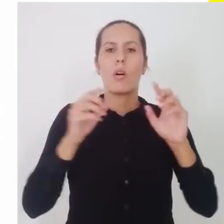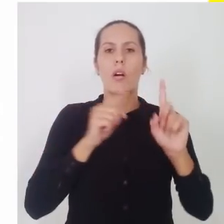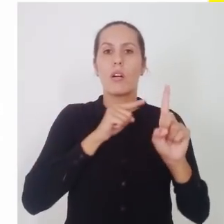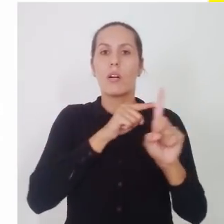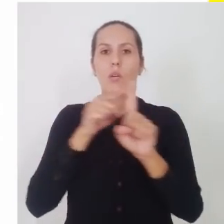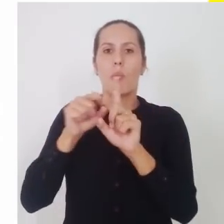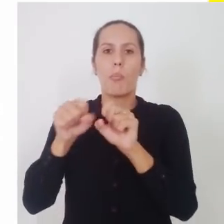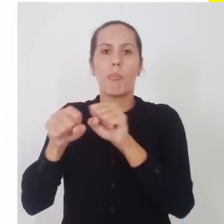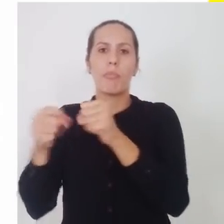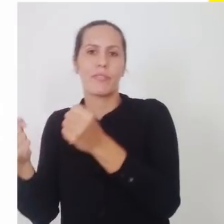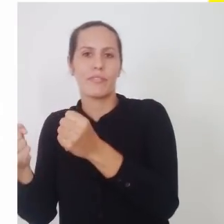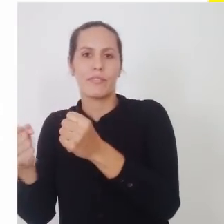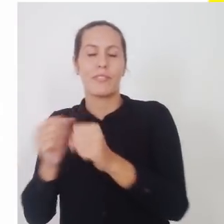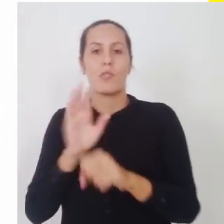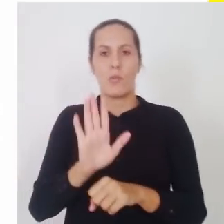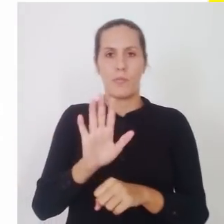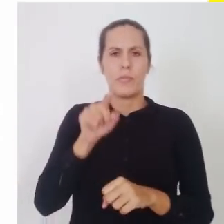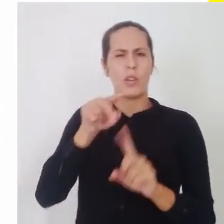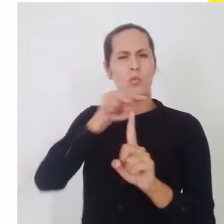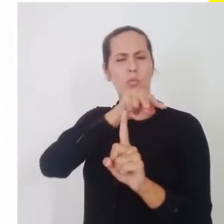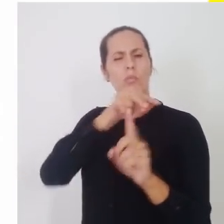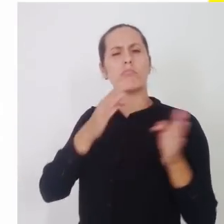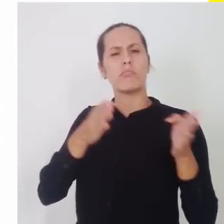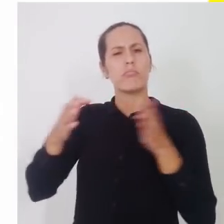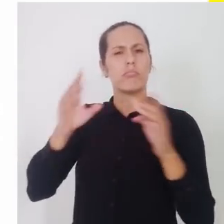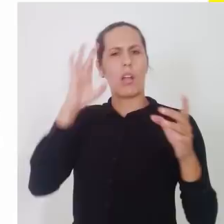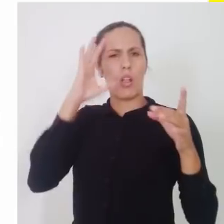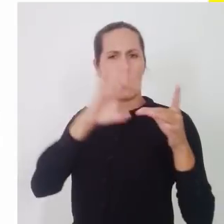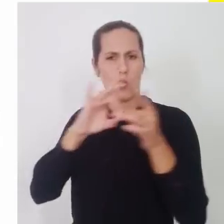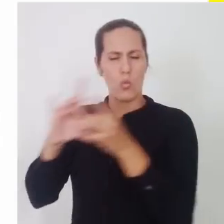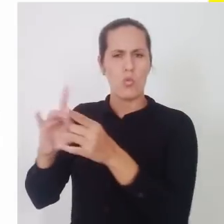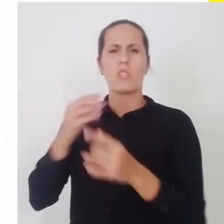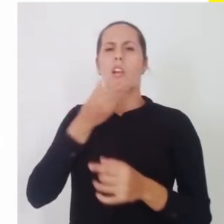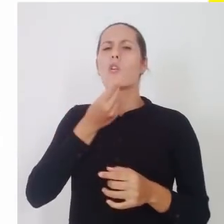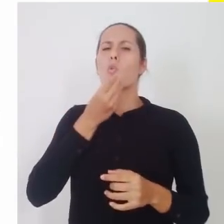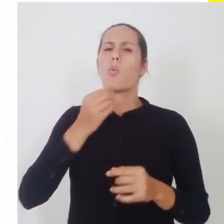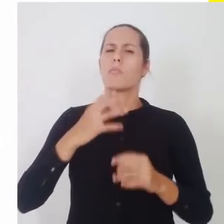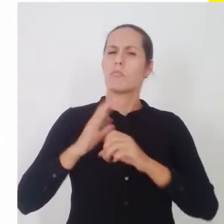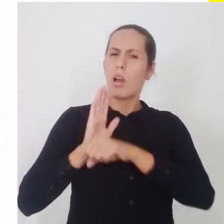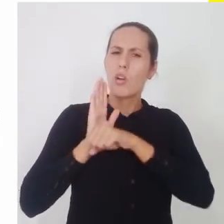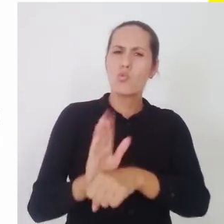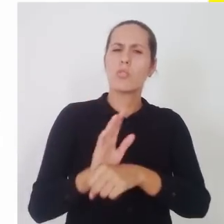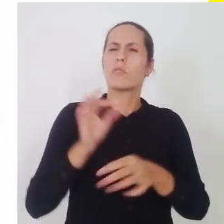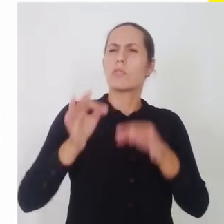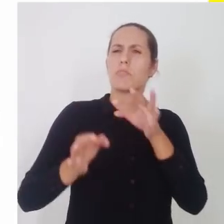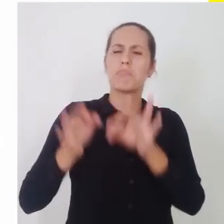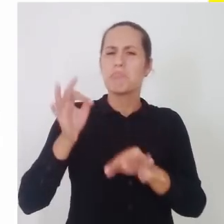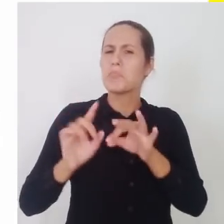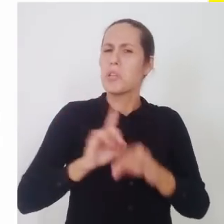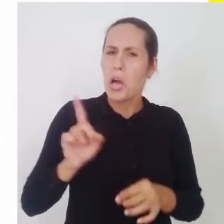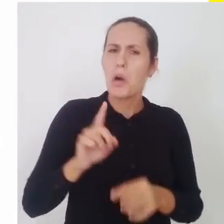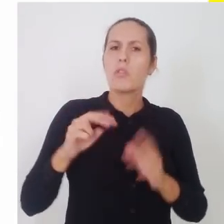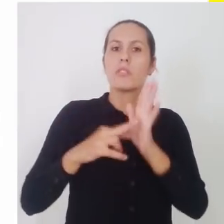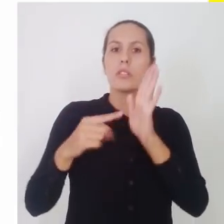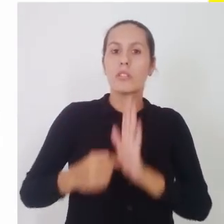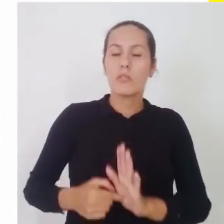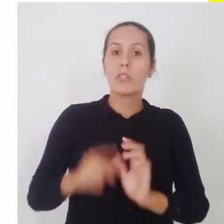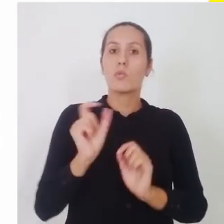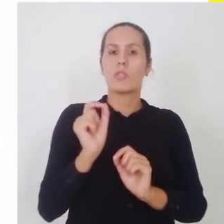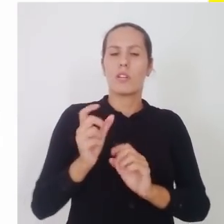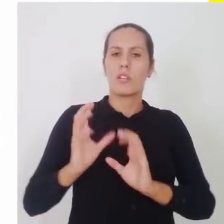expectativa. Ou seja, a sua expectativa era que o Agar defendesse, porque quando se usa esse tipo de discurso, é um